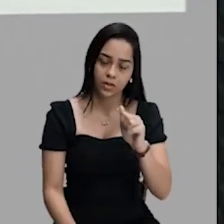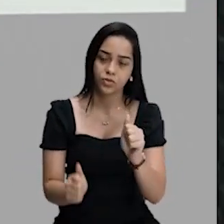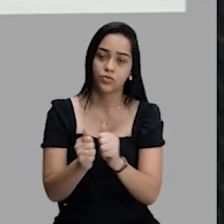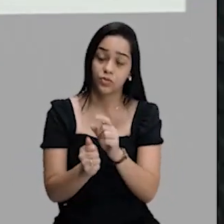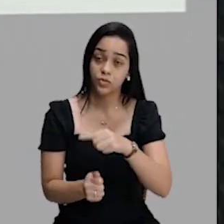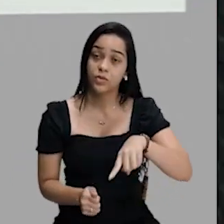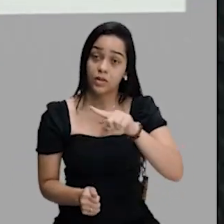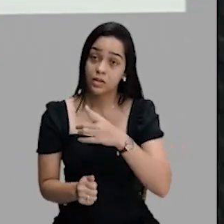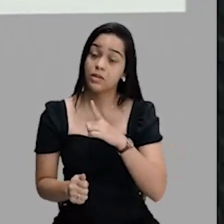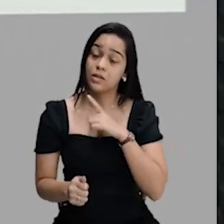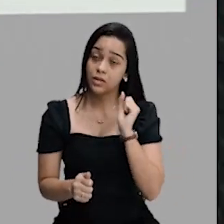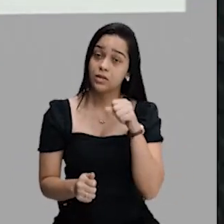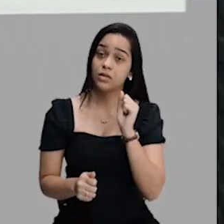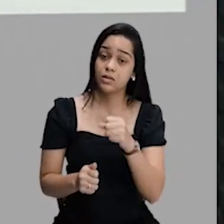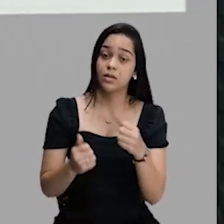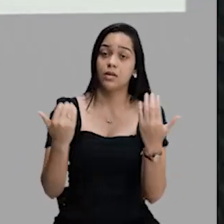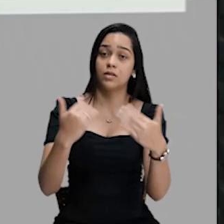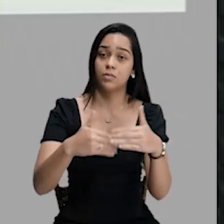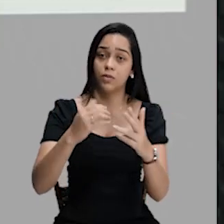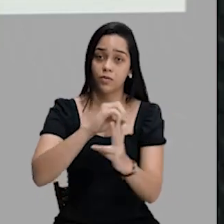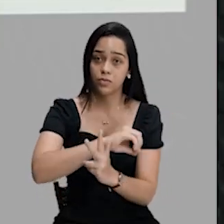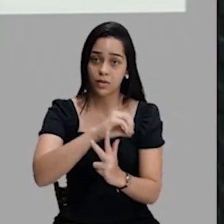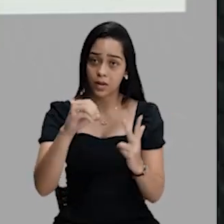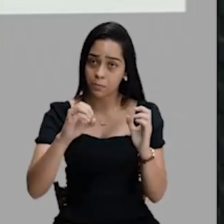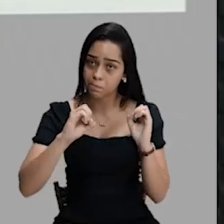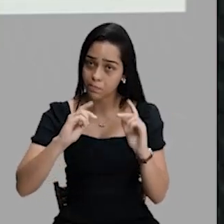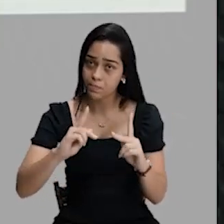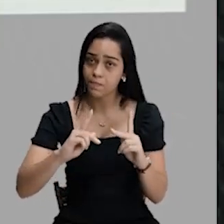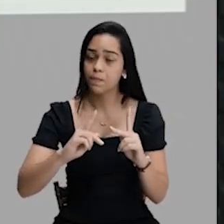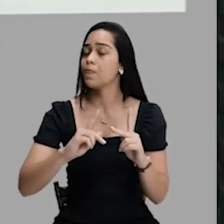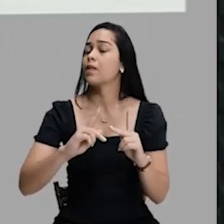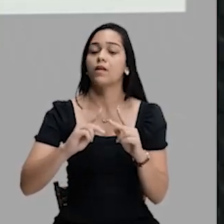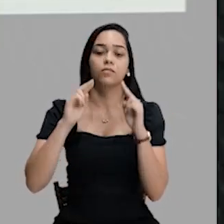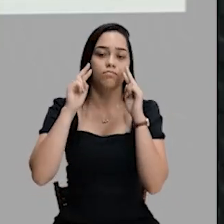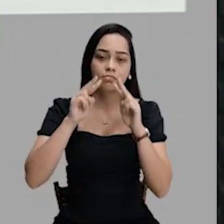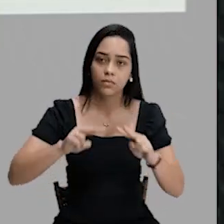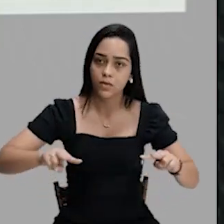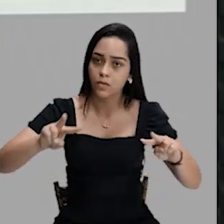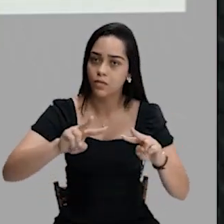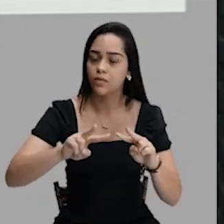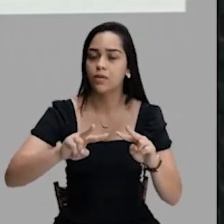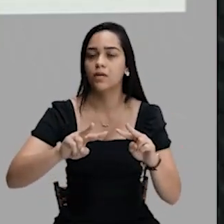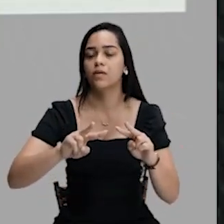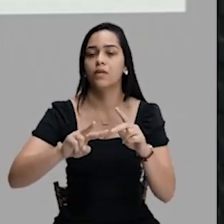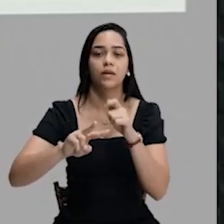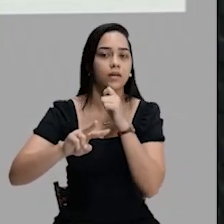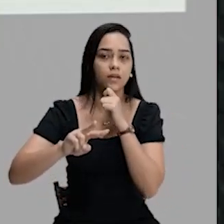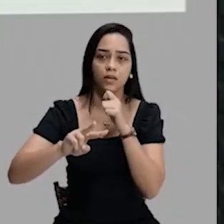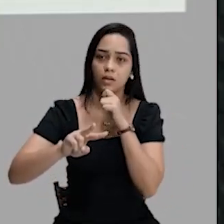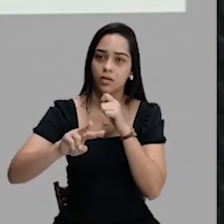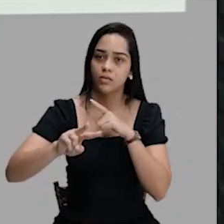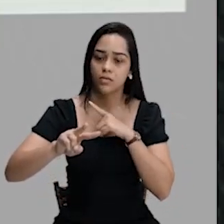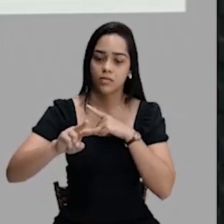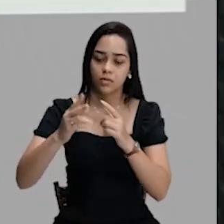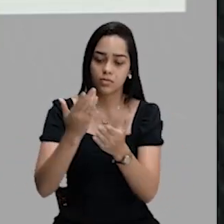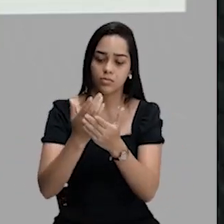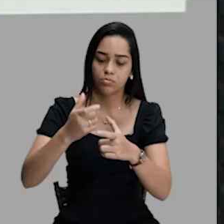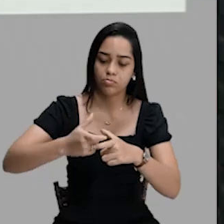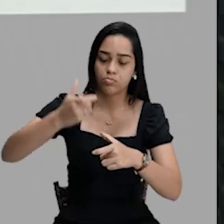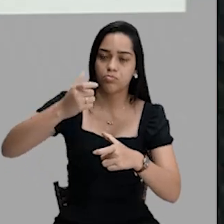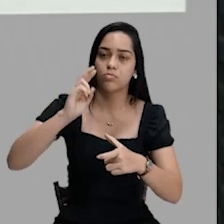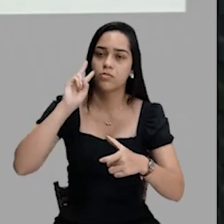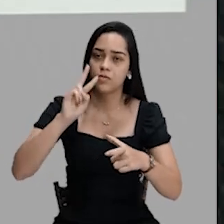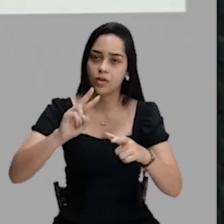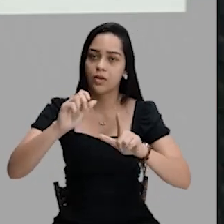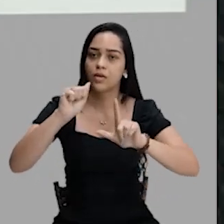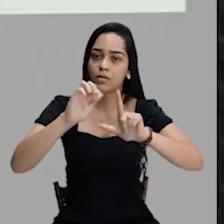uma parte que cai bastante aí nas provas do Enem. Tá? Para quem não acompanhou a parte de corpos redondos, vai lá na plataforma Gonçalves Dias,